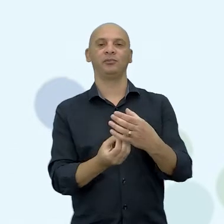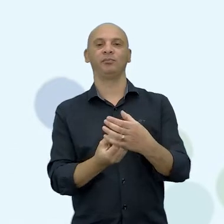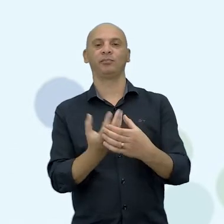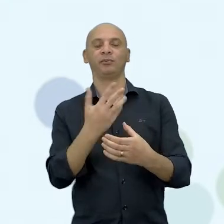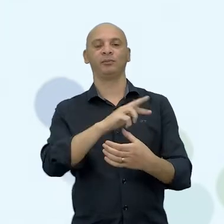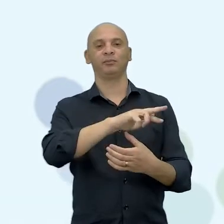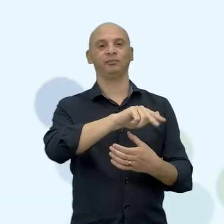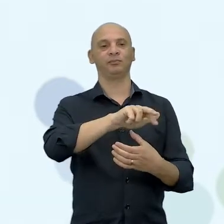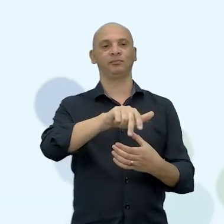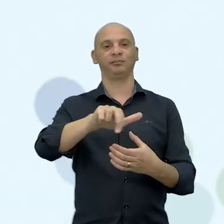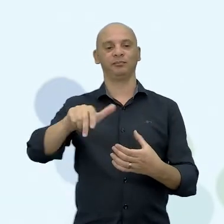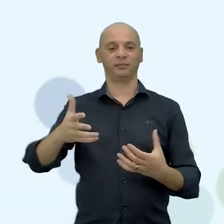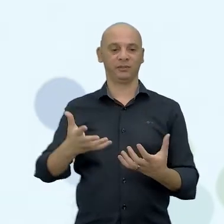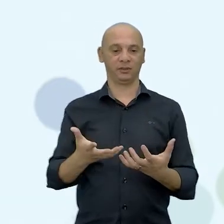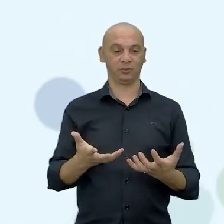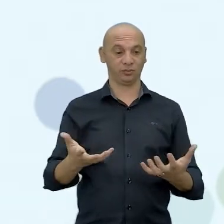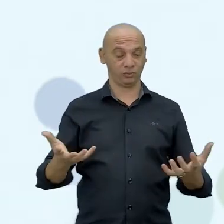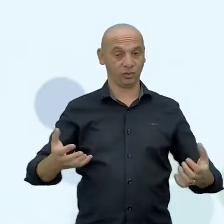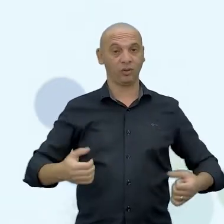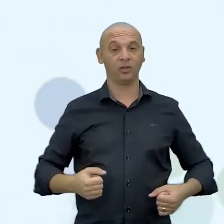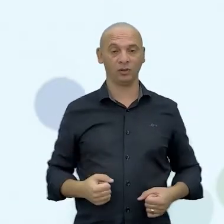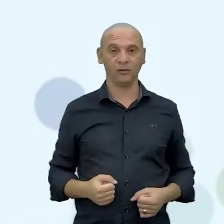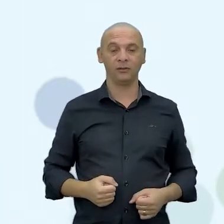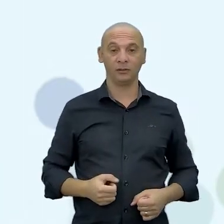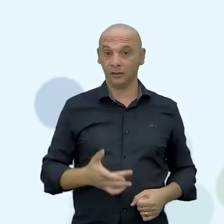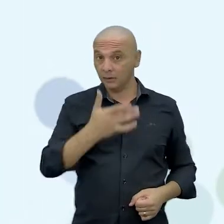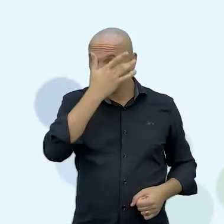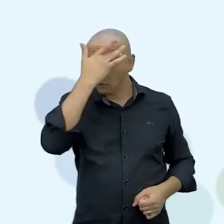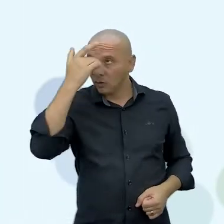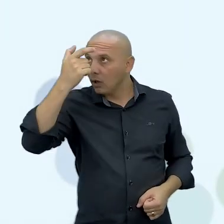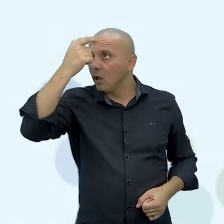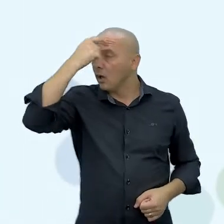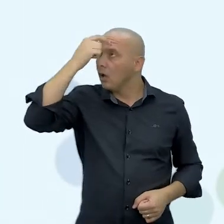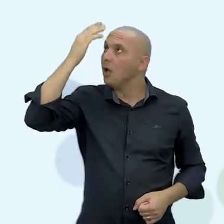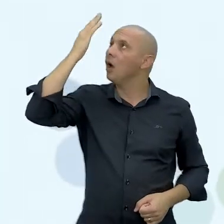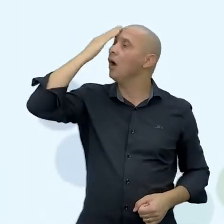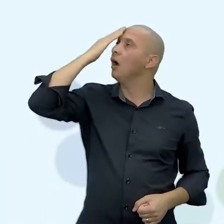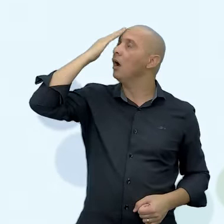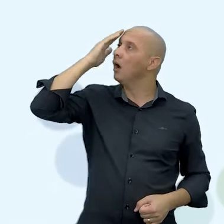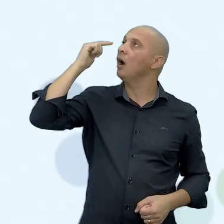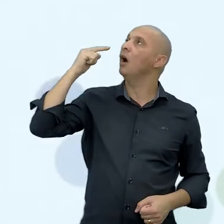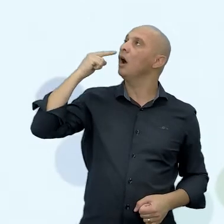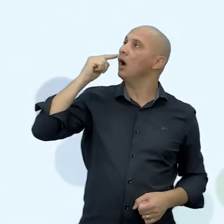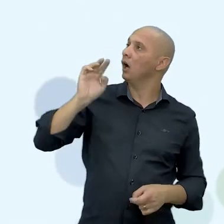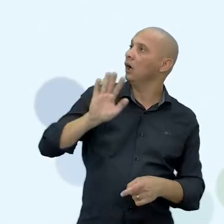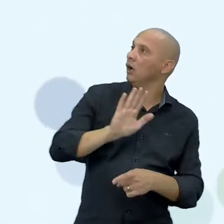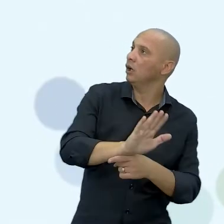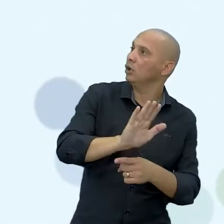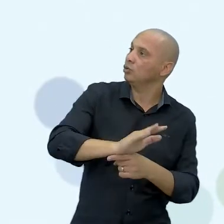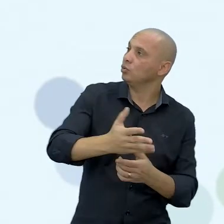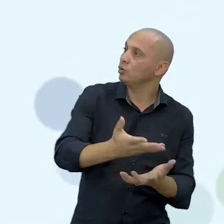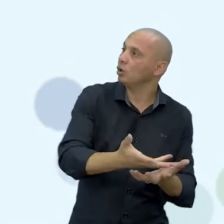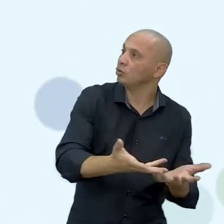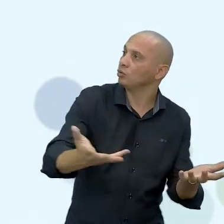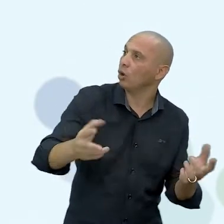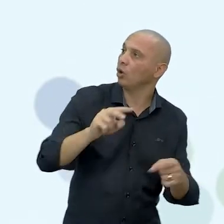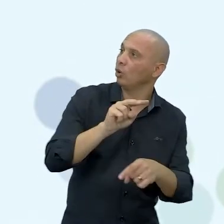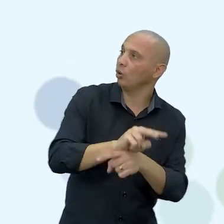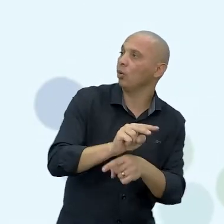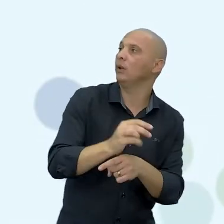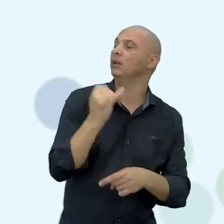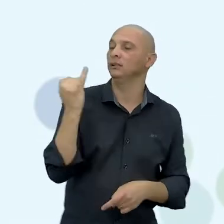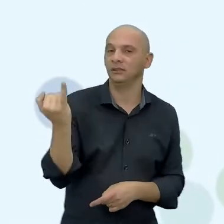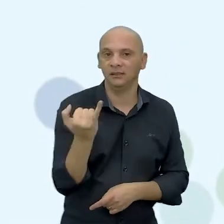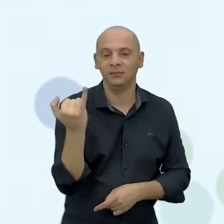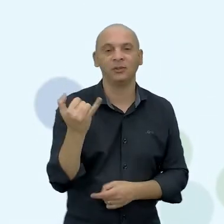solo, aumentar a conscientização e defender a educação da biodiversidade do solo, gerenciar